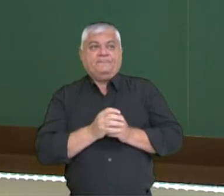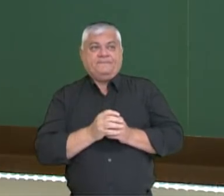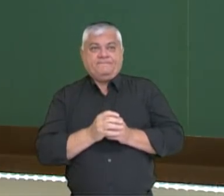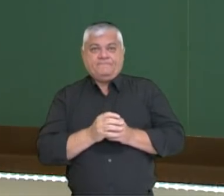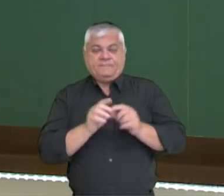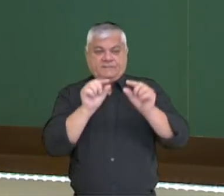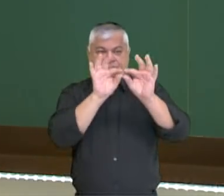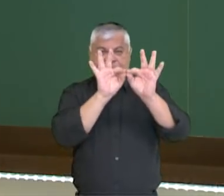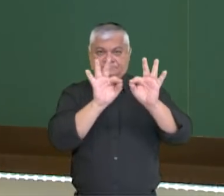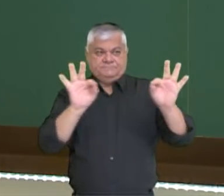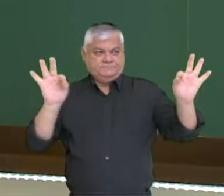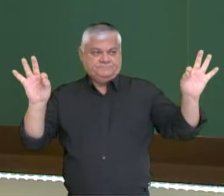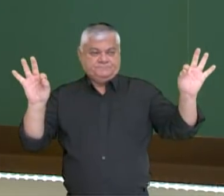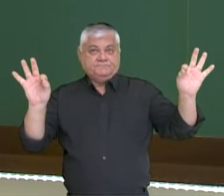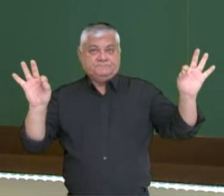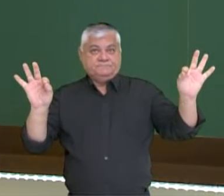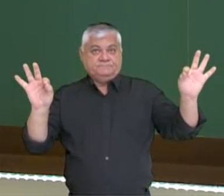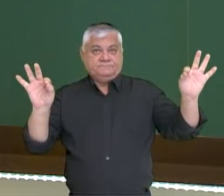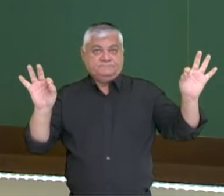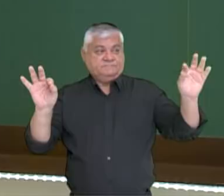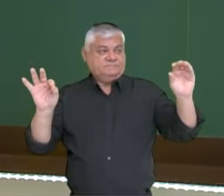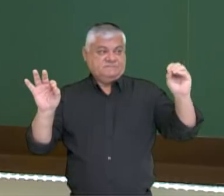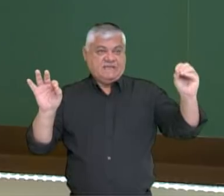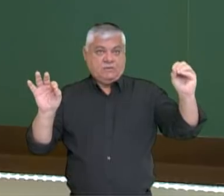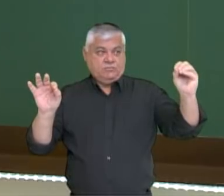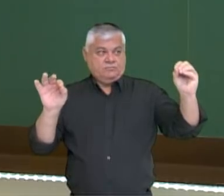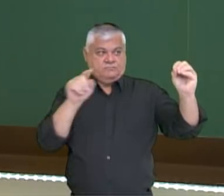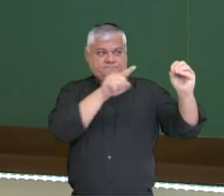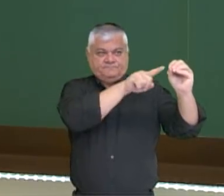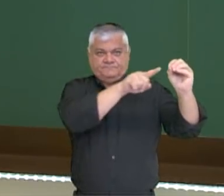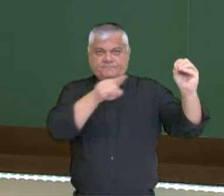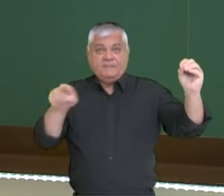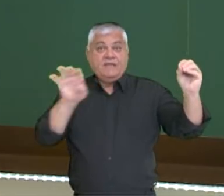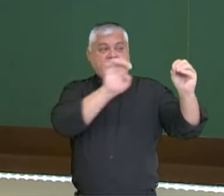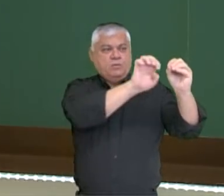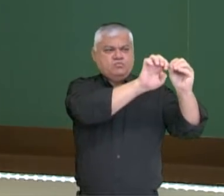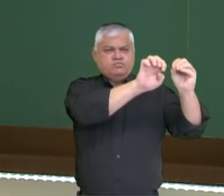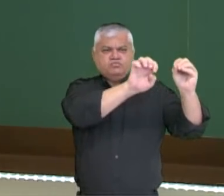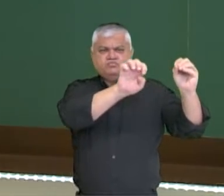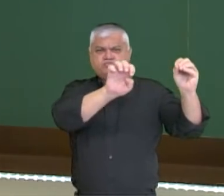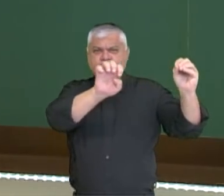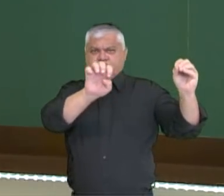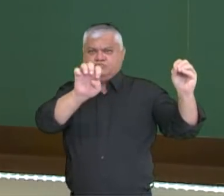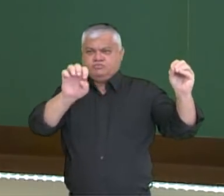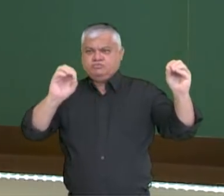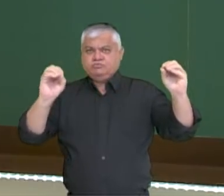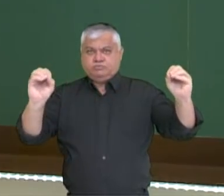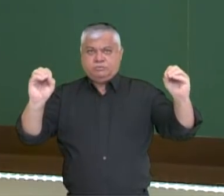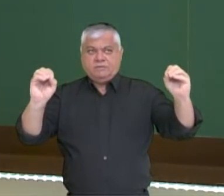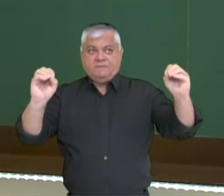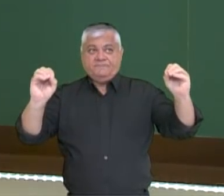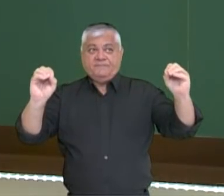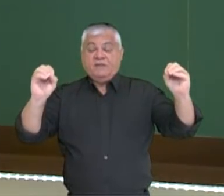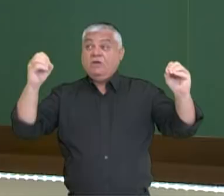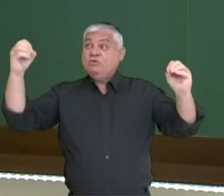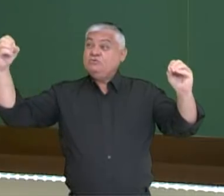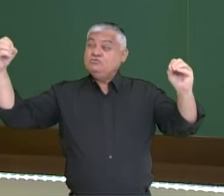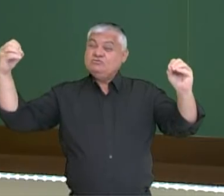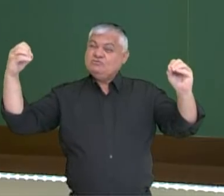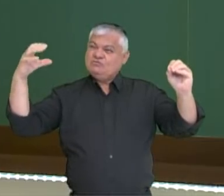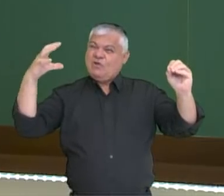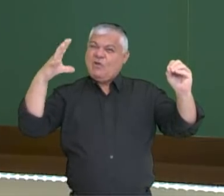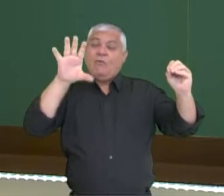linha do Equador, latitude 0. Esta parte aqui é a porção da Terra que o Sol